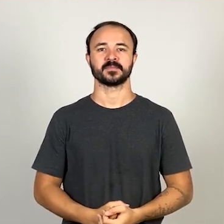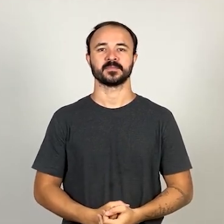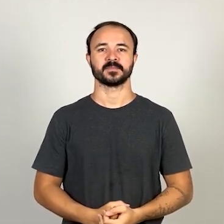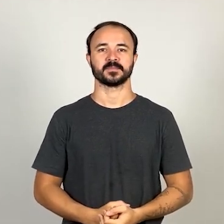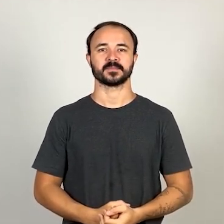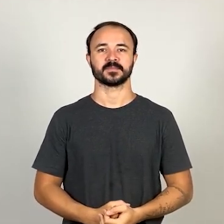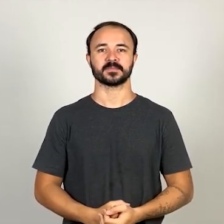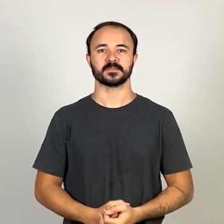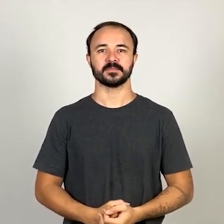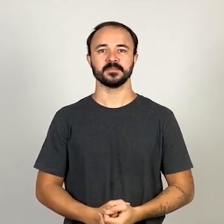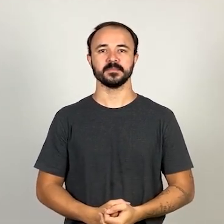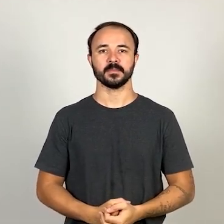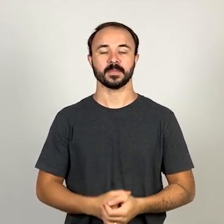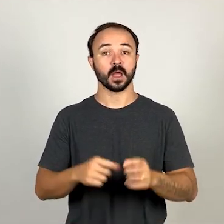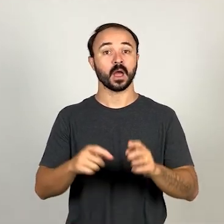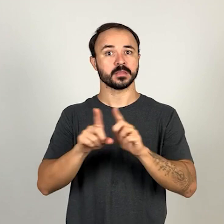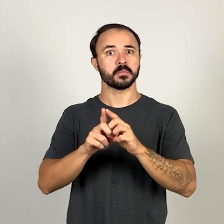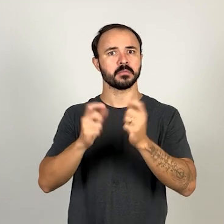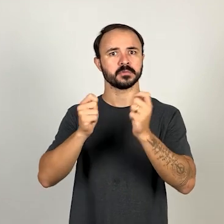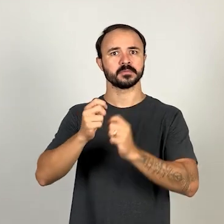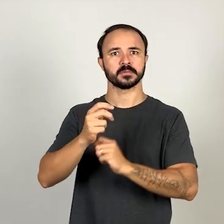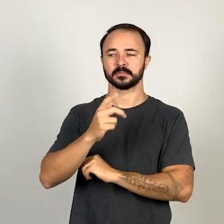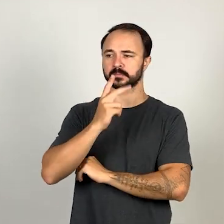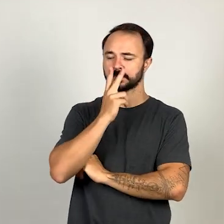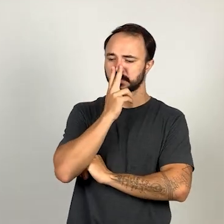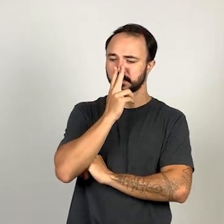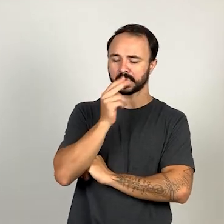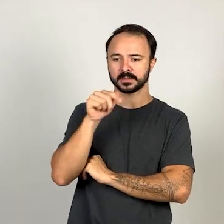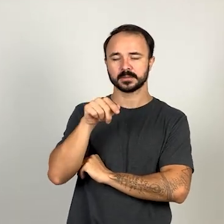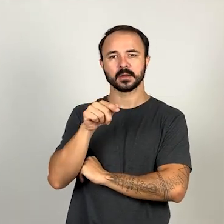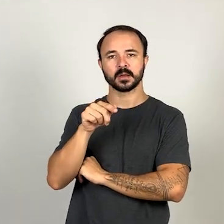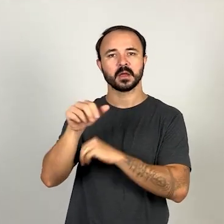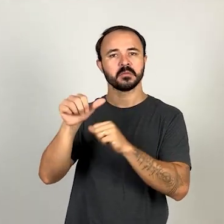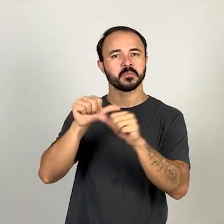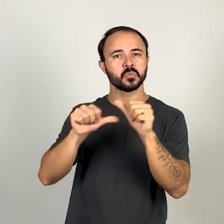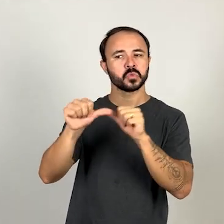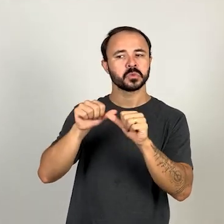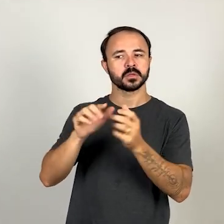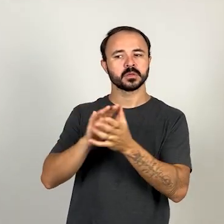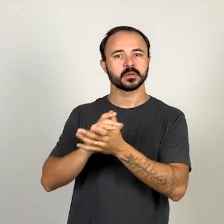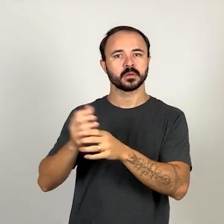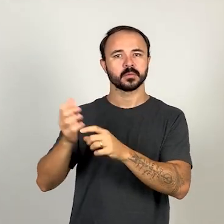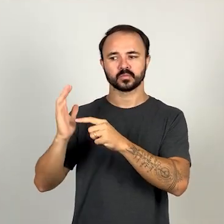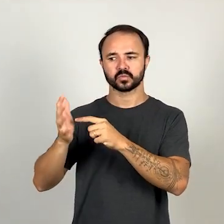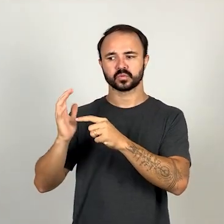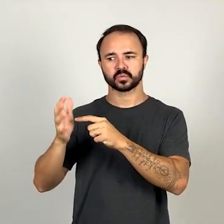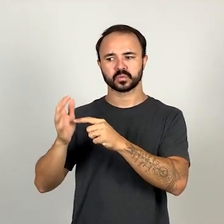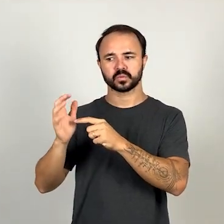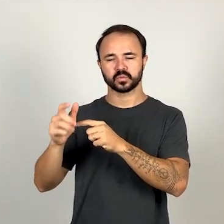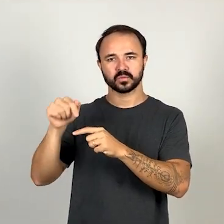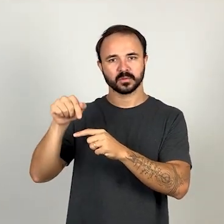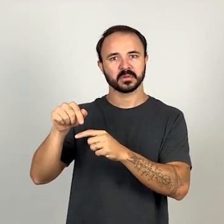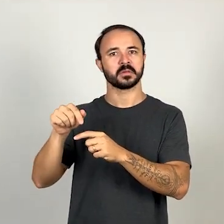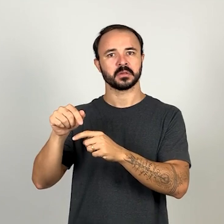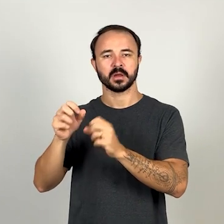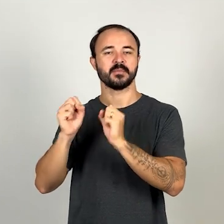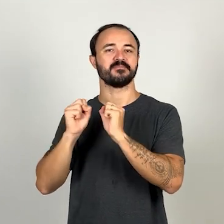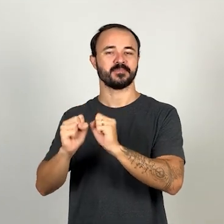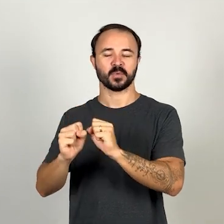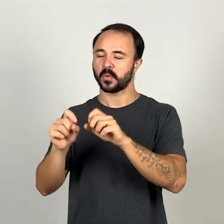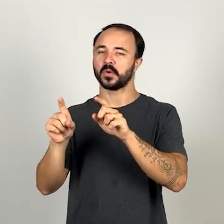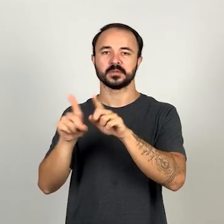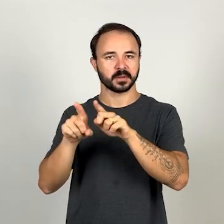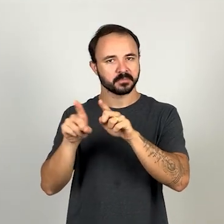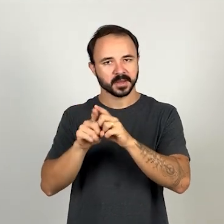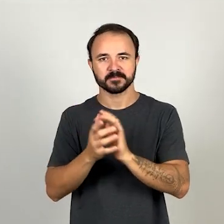E podemos também modificar o circuito utilizando o motor. Esse motor vai utilizar também